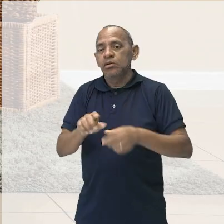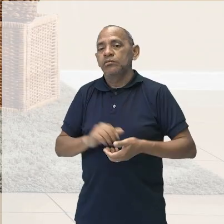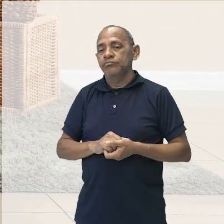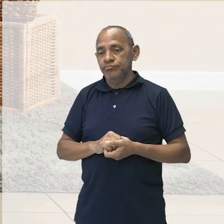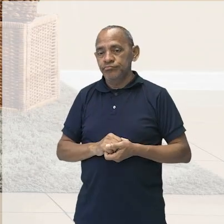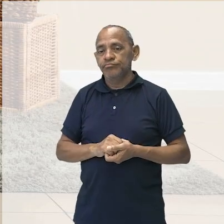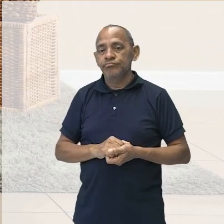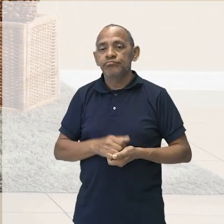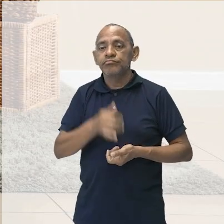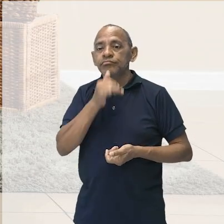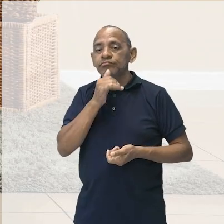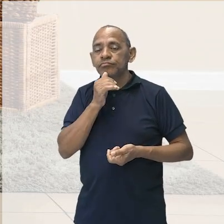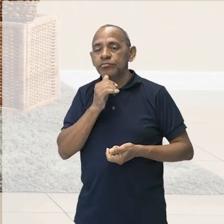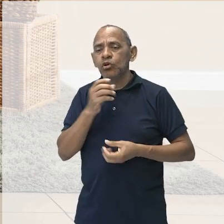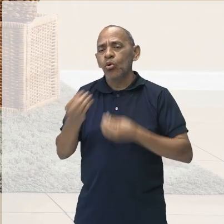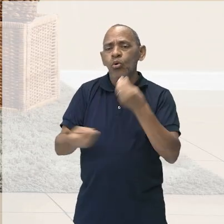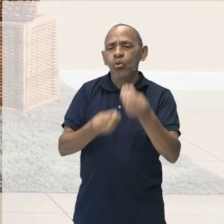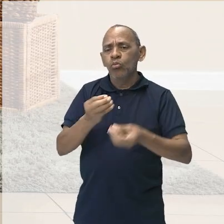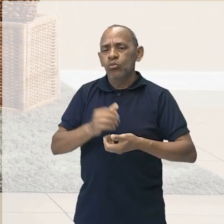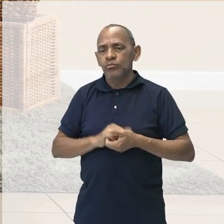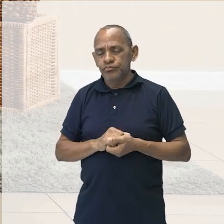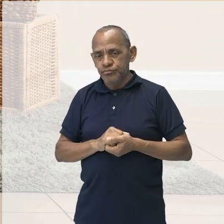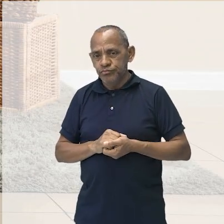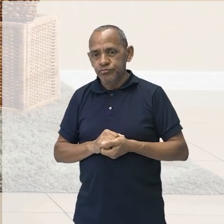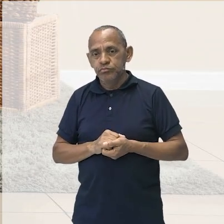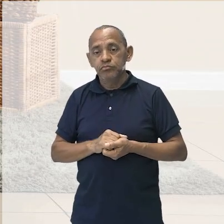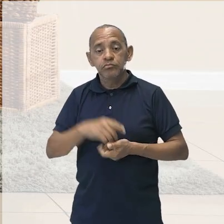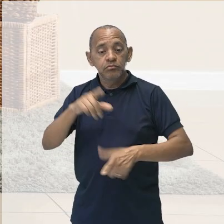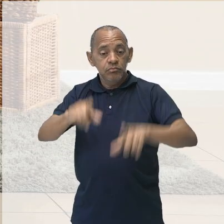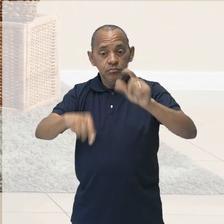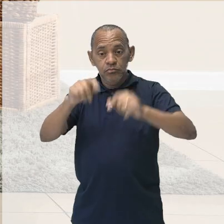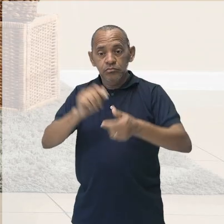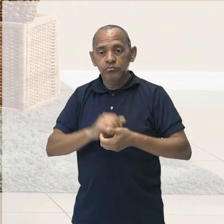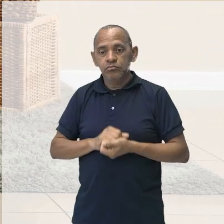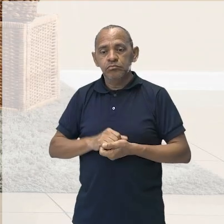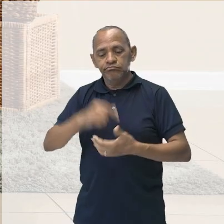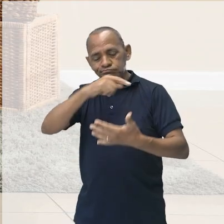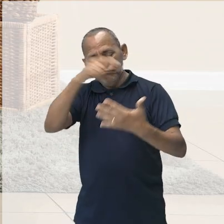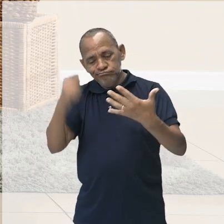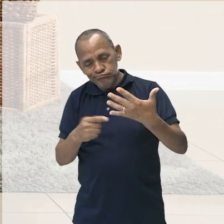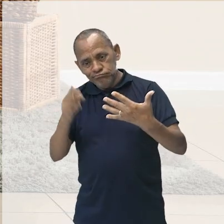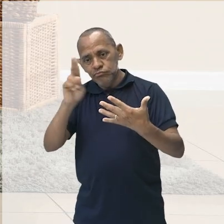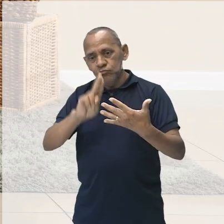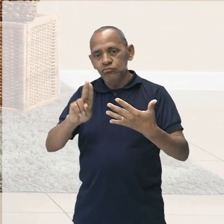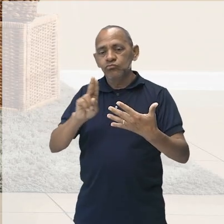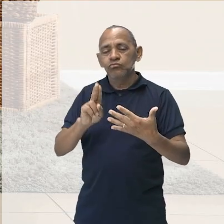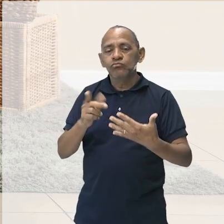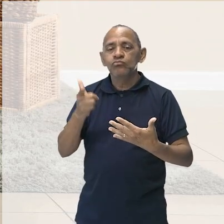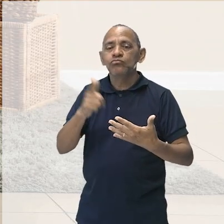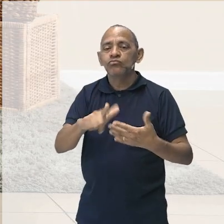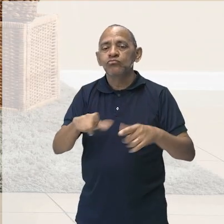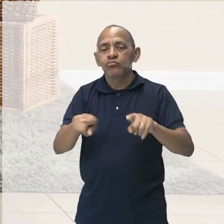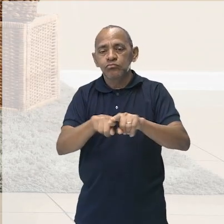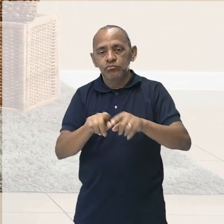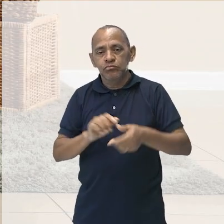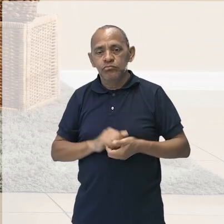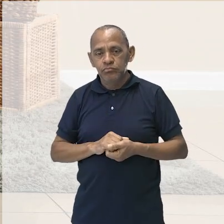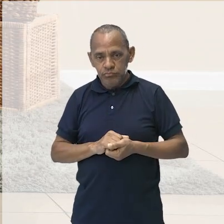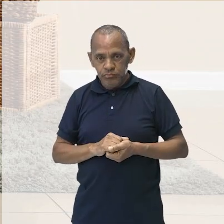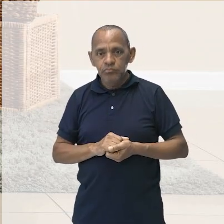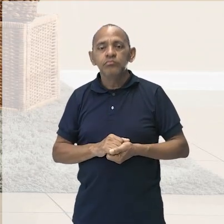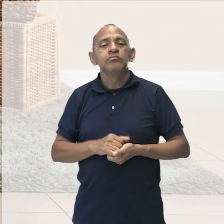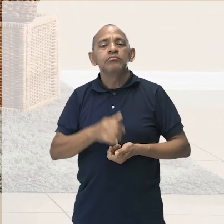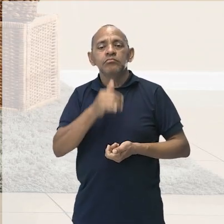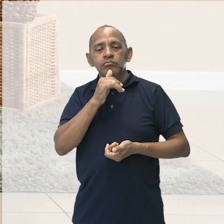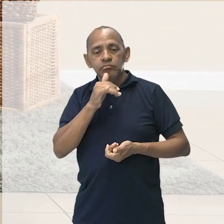E o que deve ser feito? Optar por alternativas reutilizáveis. Então, esses são alguns dos exemplos